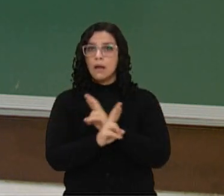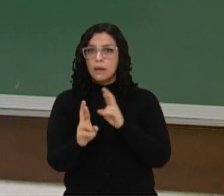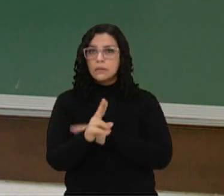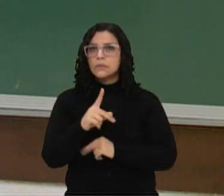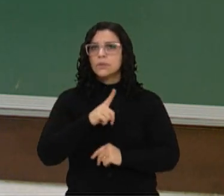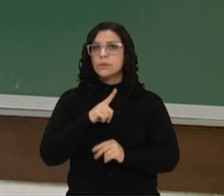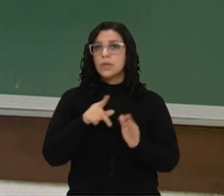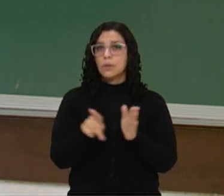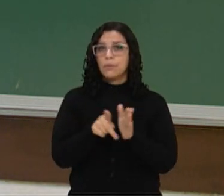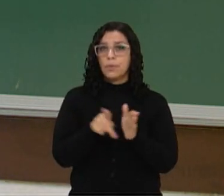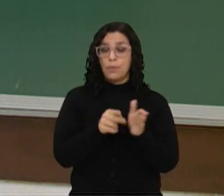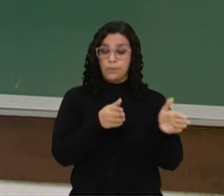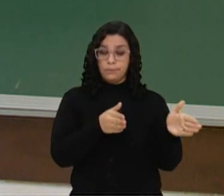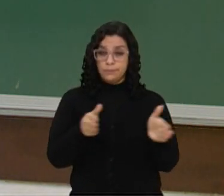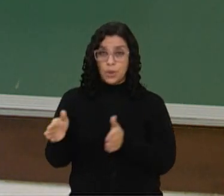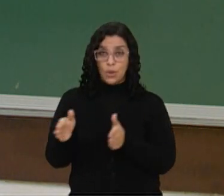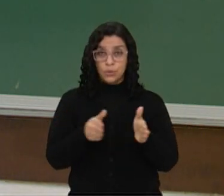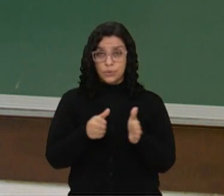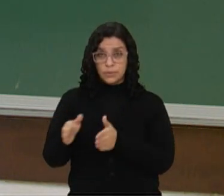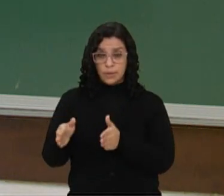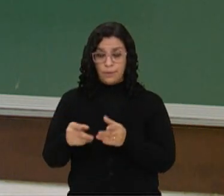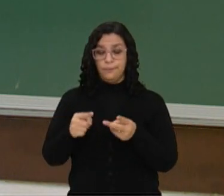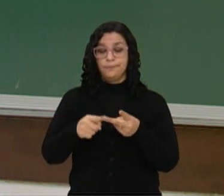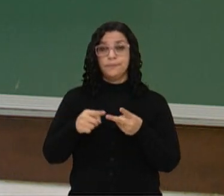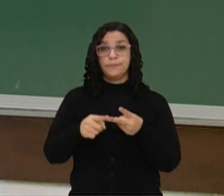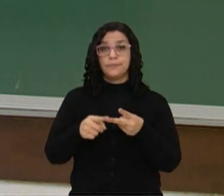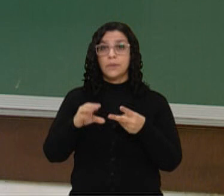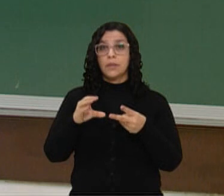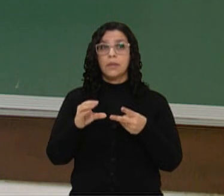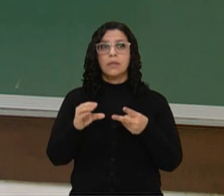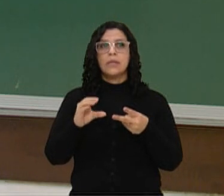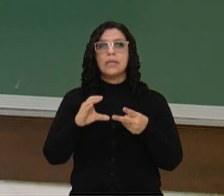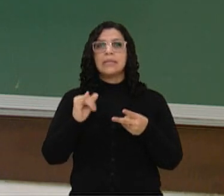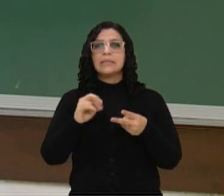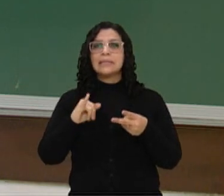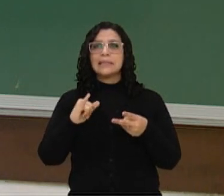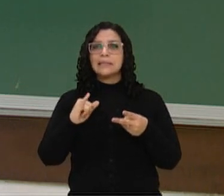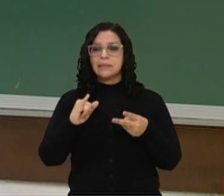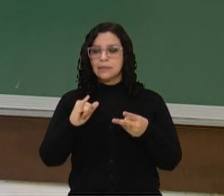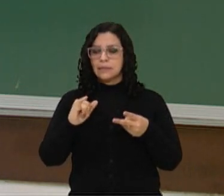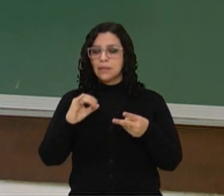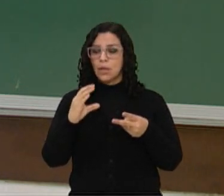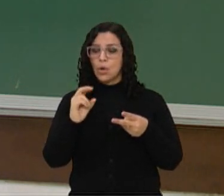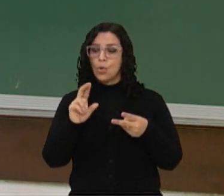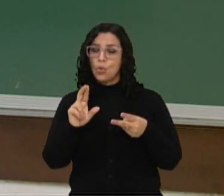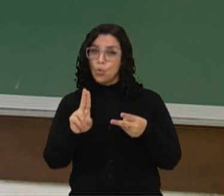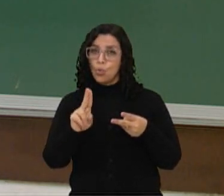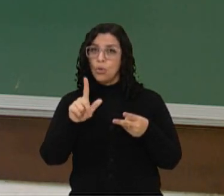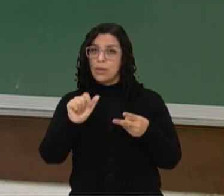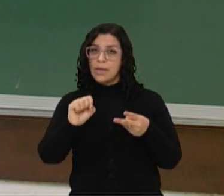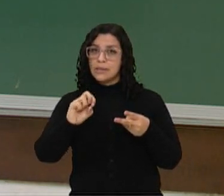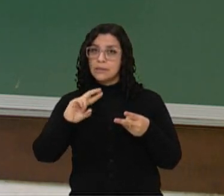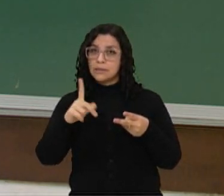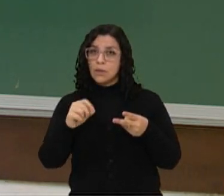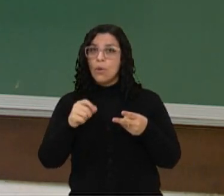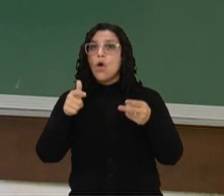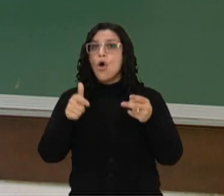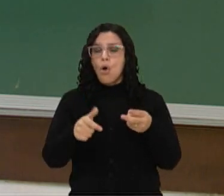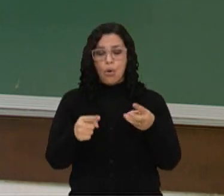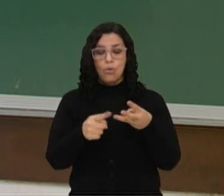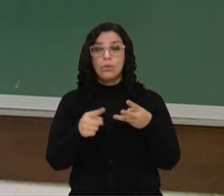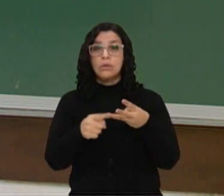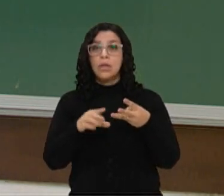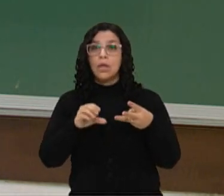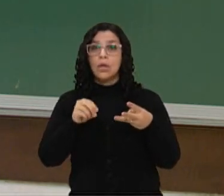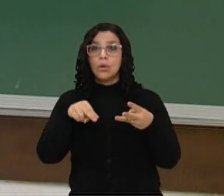entre produção, circulação e consumo. O que a professora queria dizer com isso aqui? Que eles